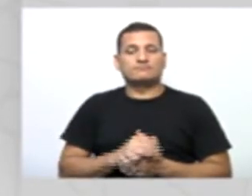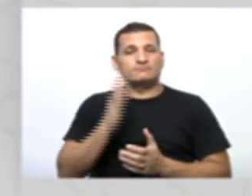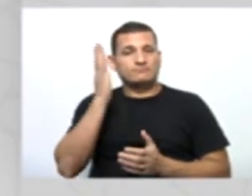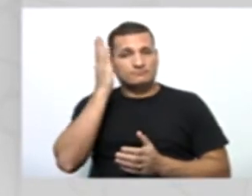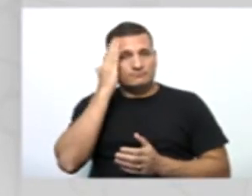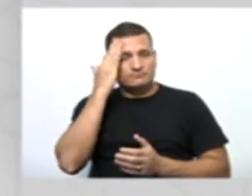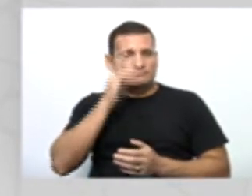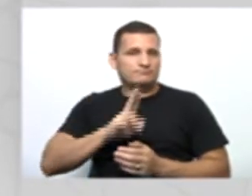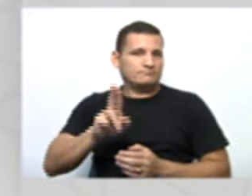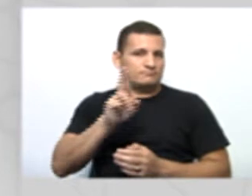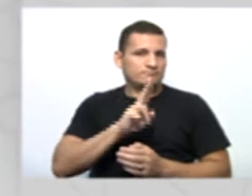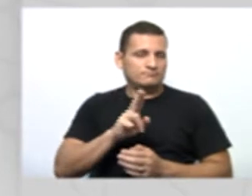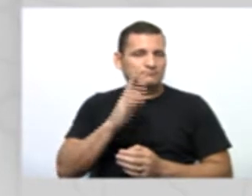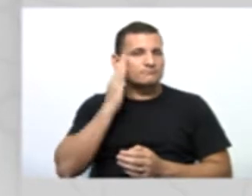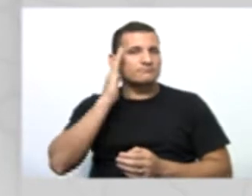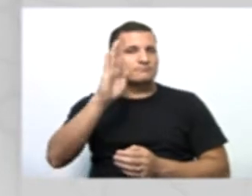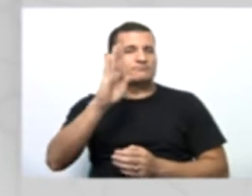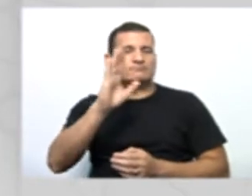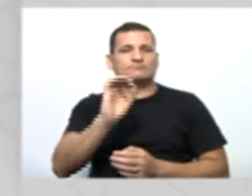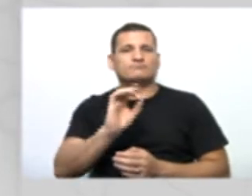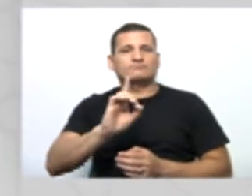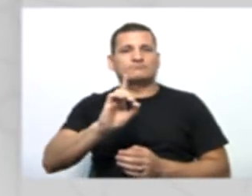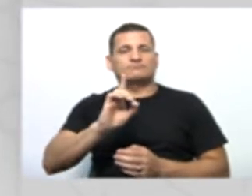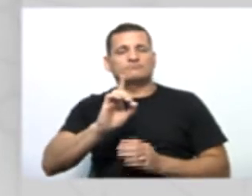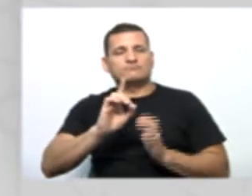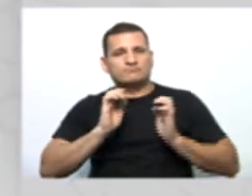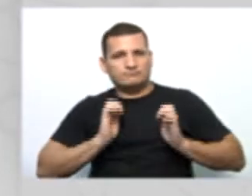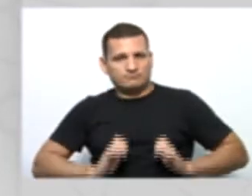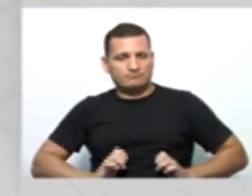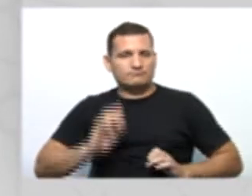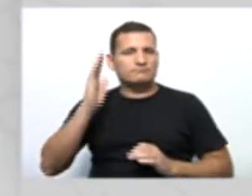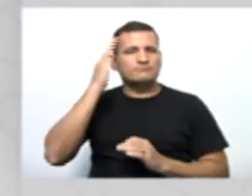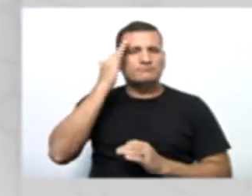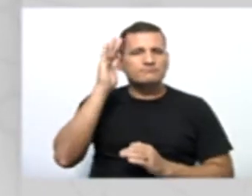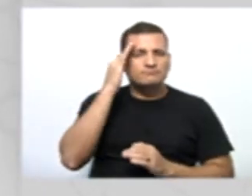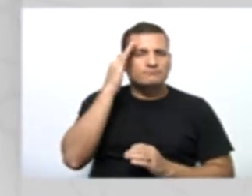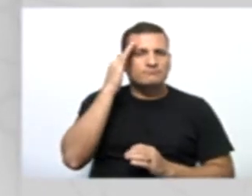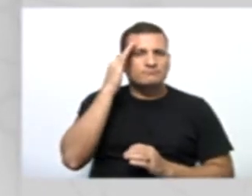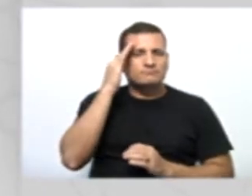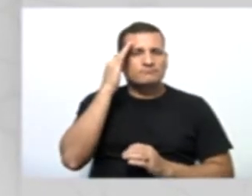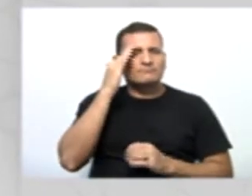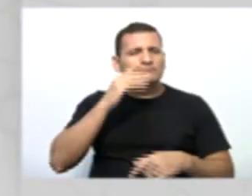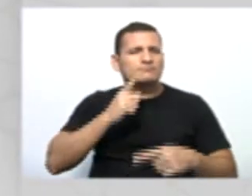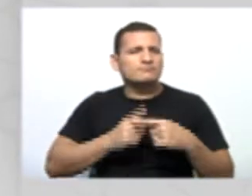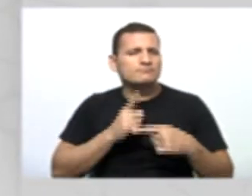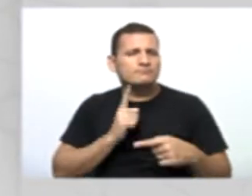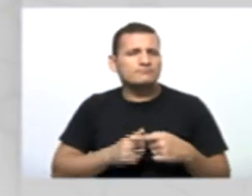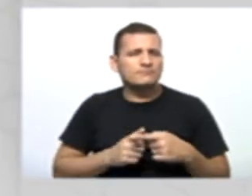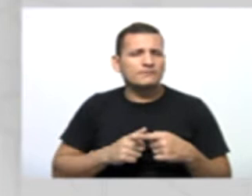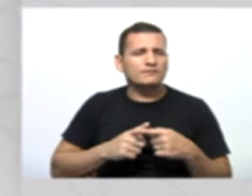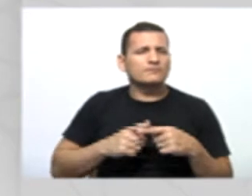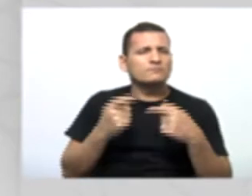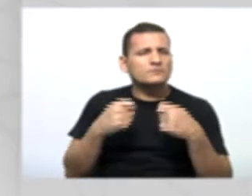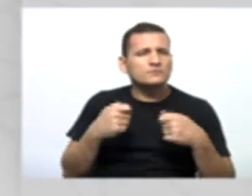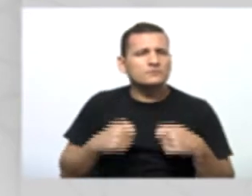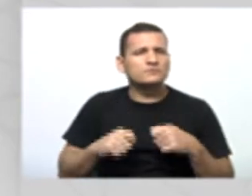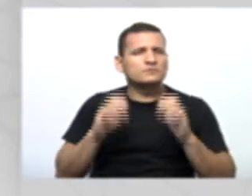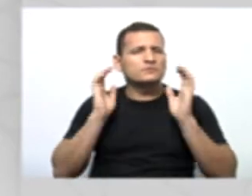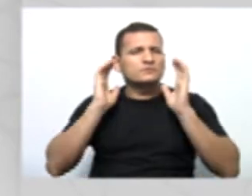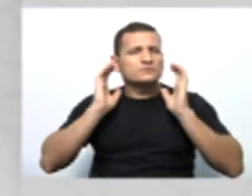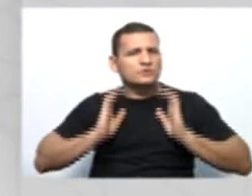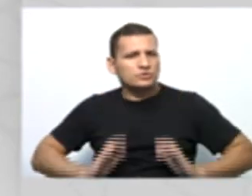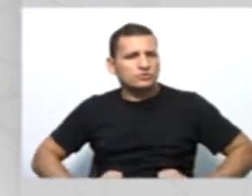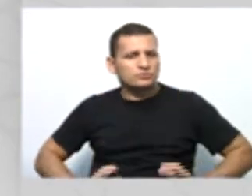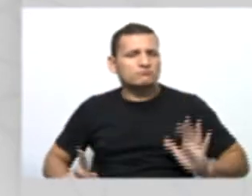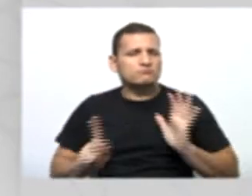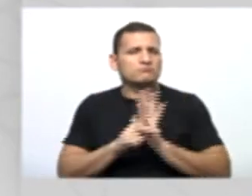os principais códigos de ética, entender a finalidade de se estabelecer o princípio da cidadania como norma de